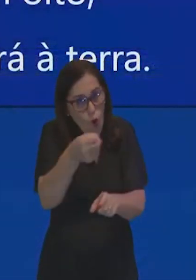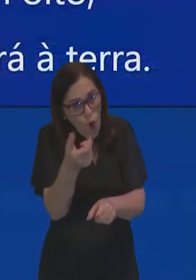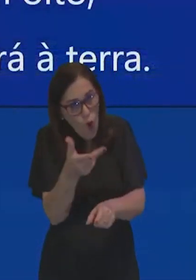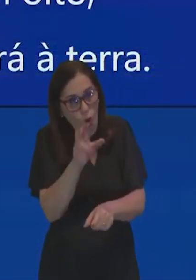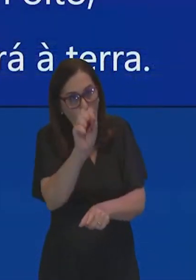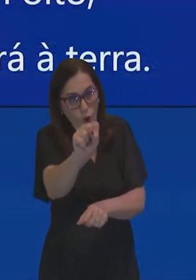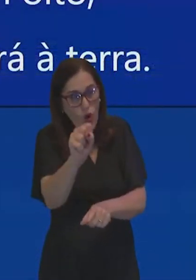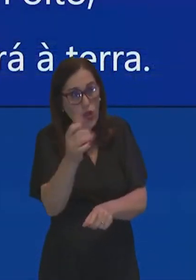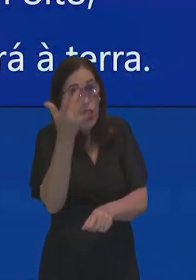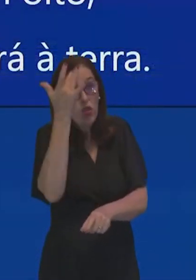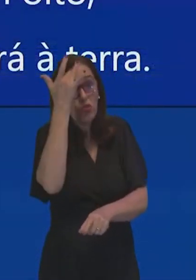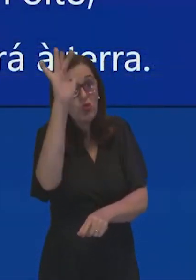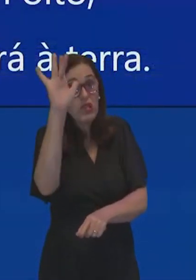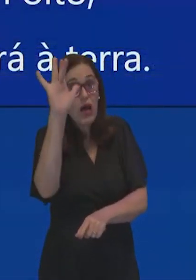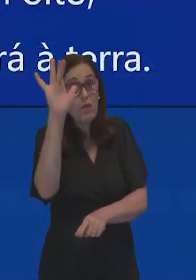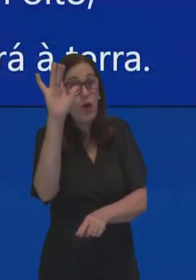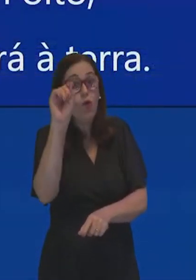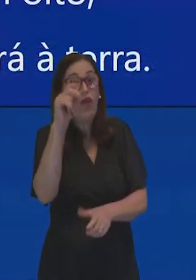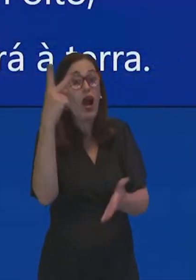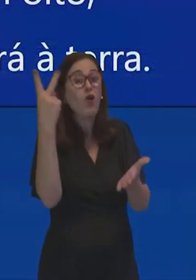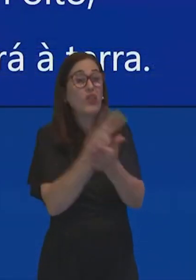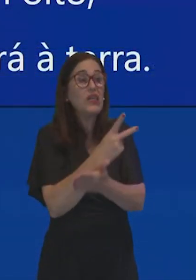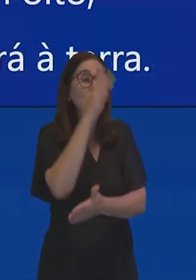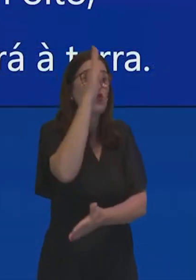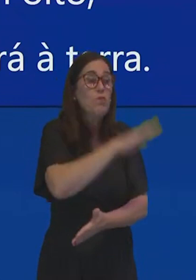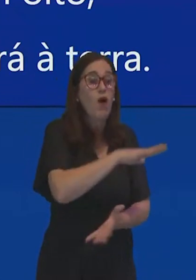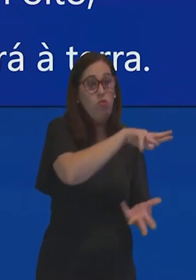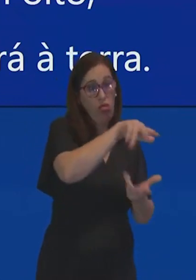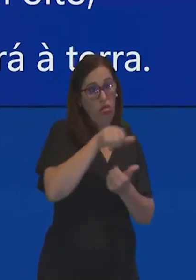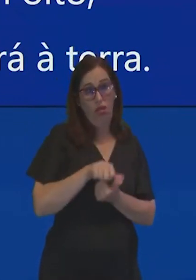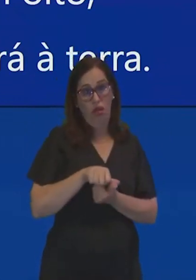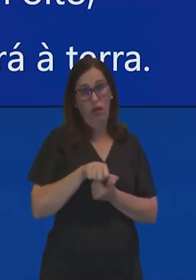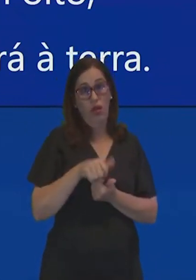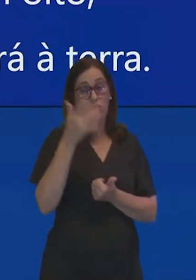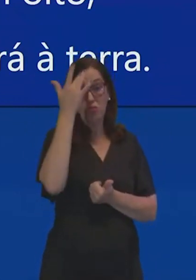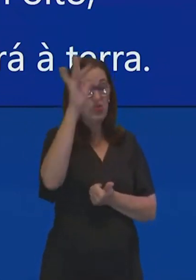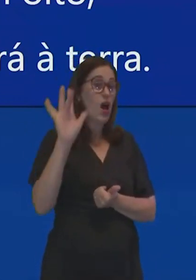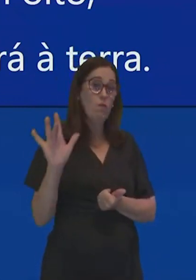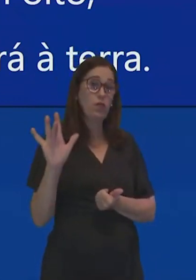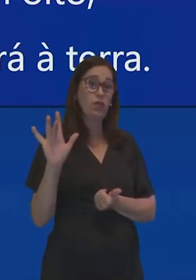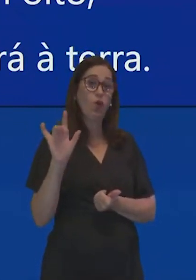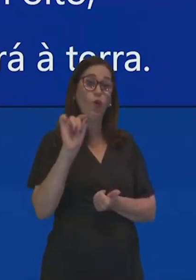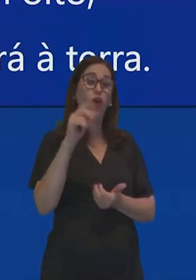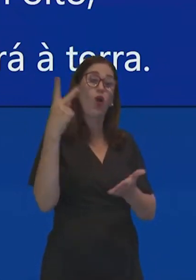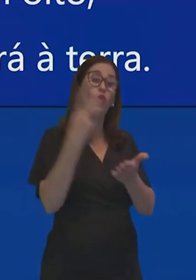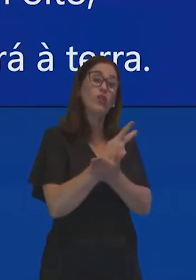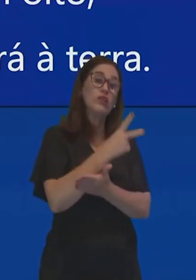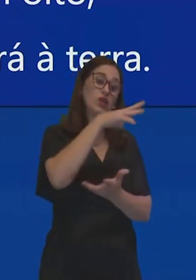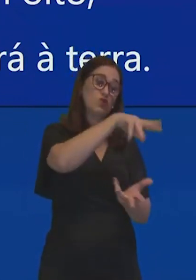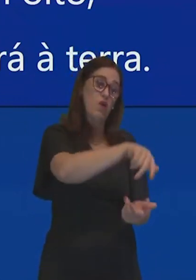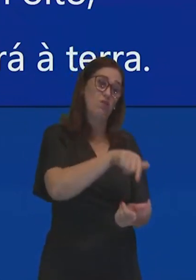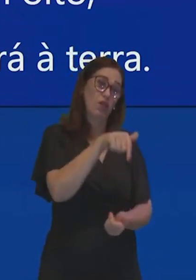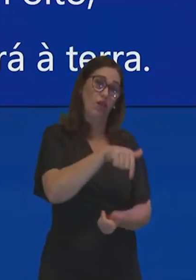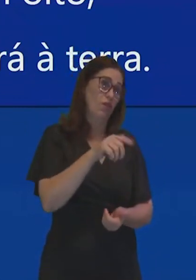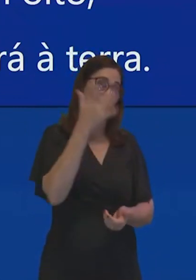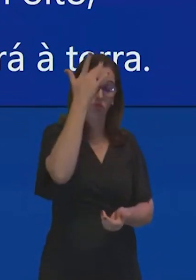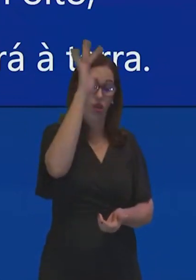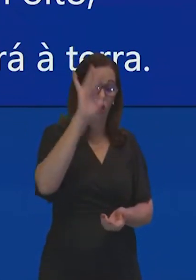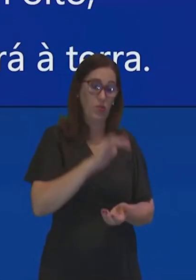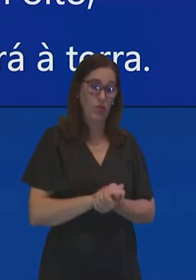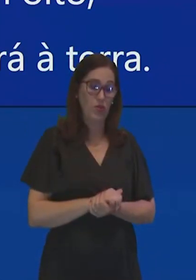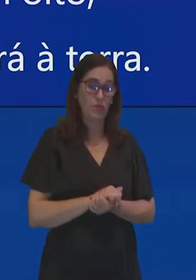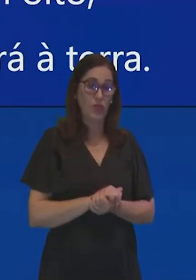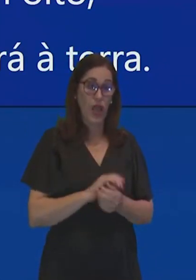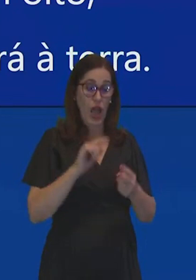não sabes que mal sobrevirá sobre a terra. Não sabes que mal sobrevirá sobre a terra. Estes